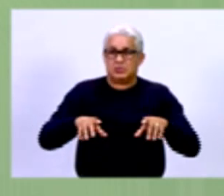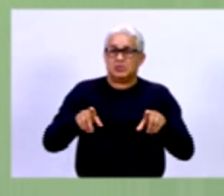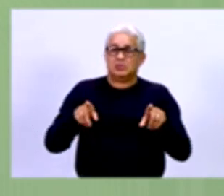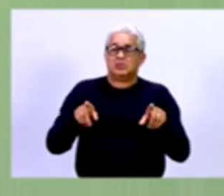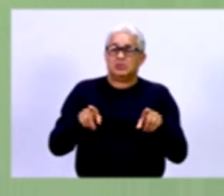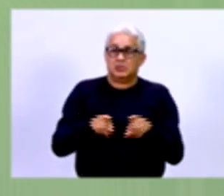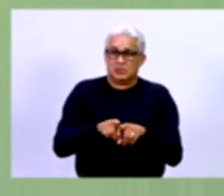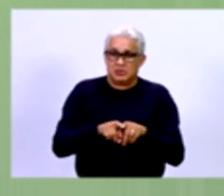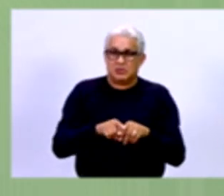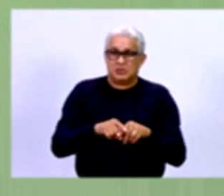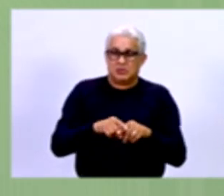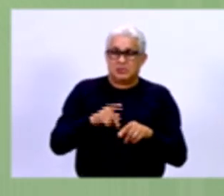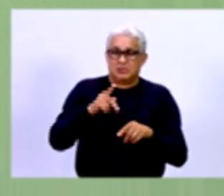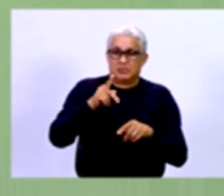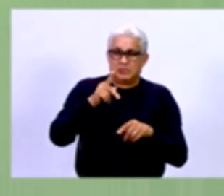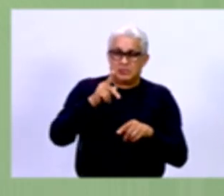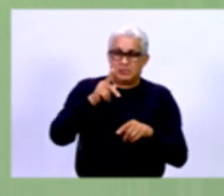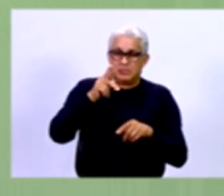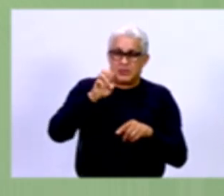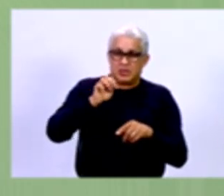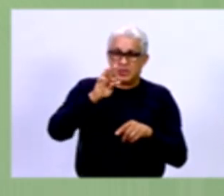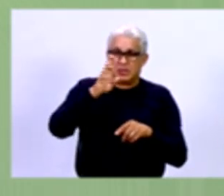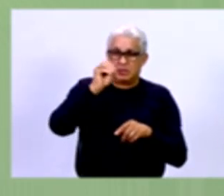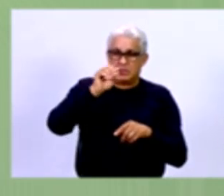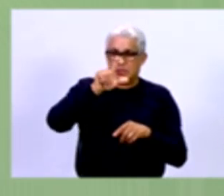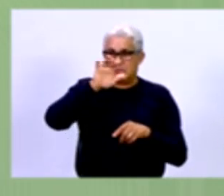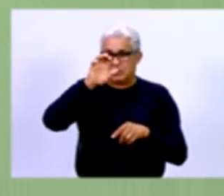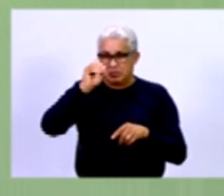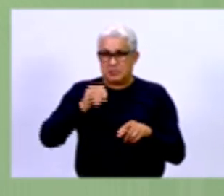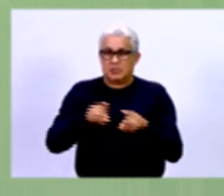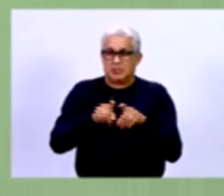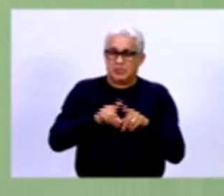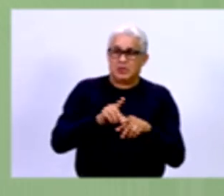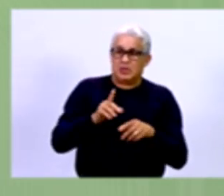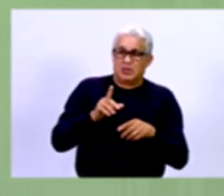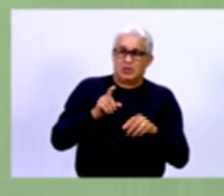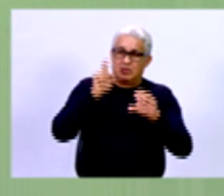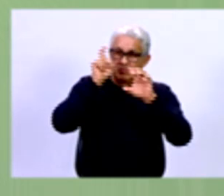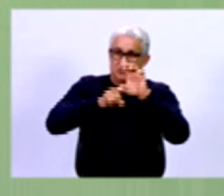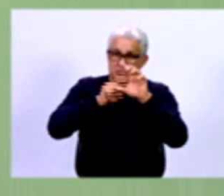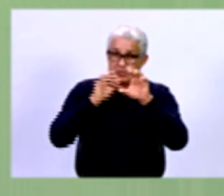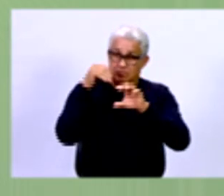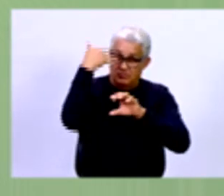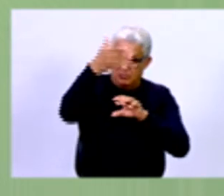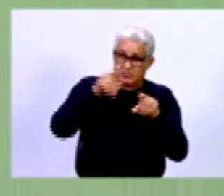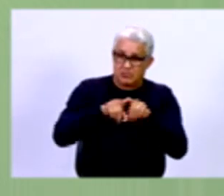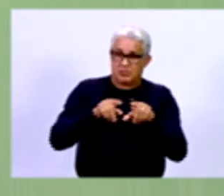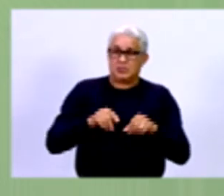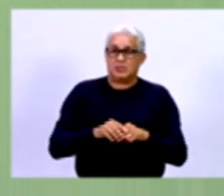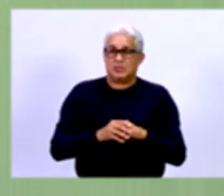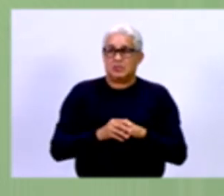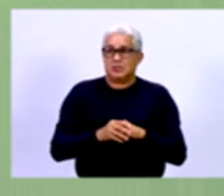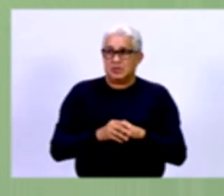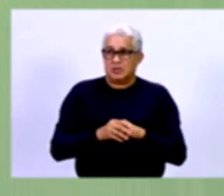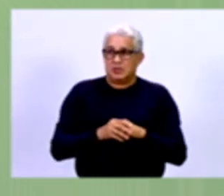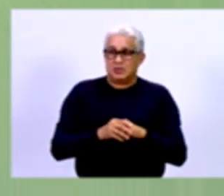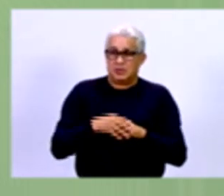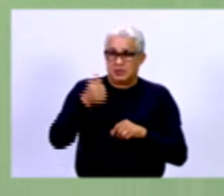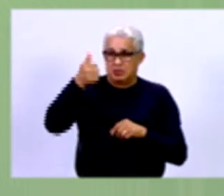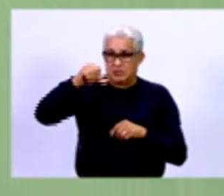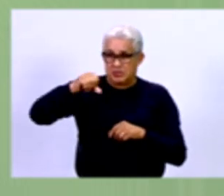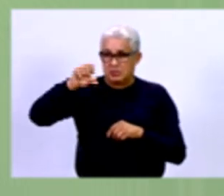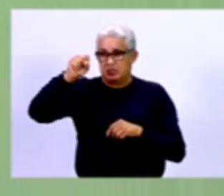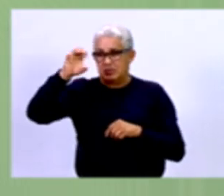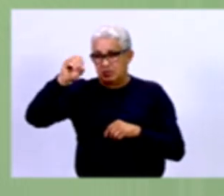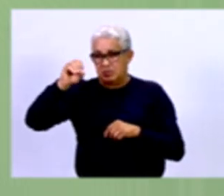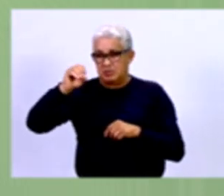crises do petróleo e de outra da dívida externa, e nós tivemos oscilações bruscas a partir dos anos 80. O